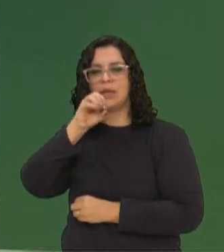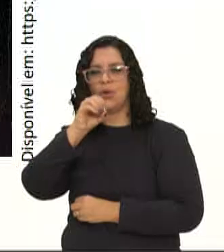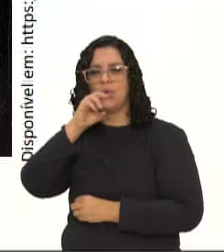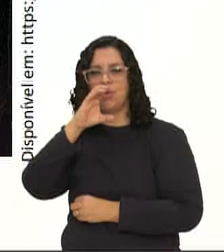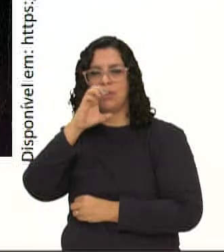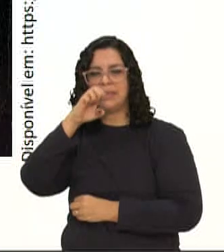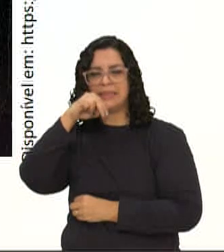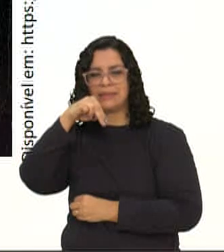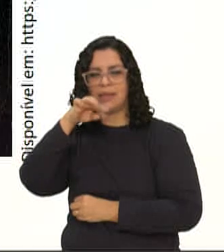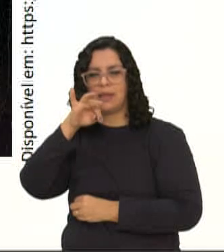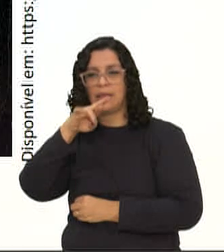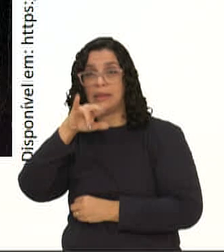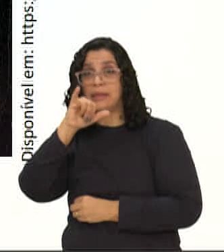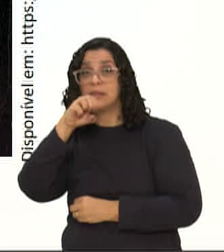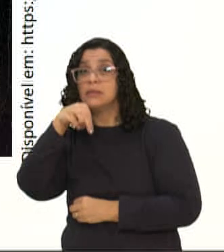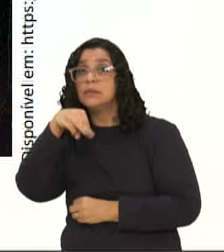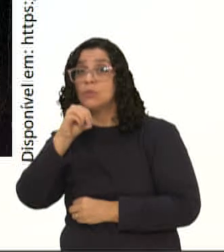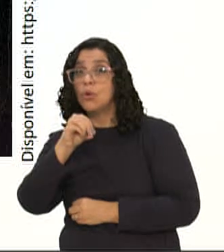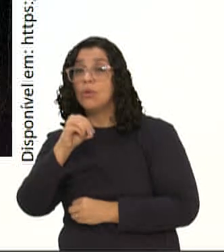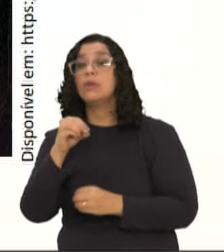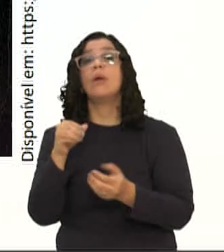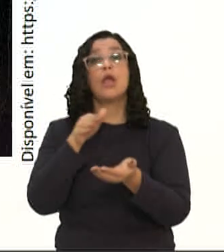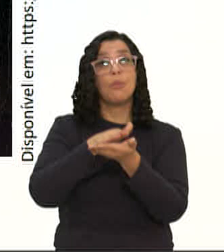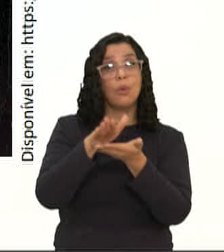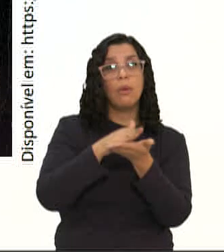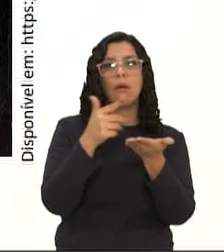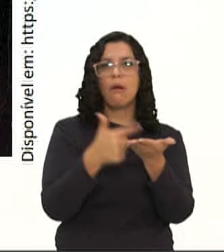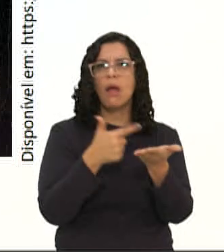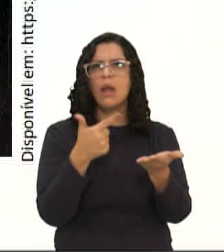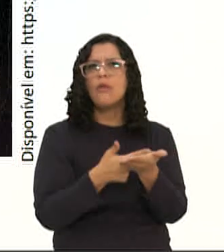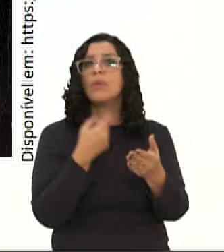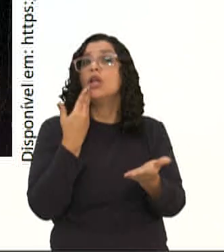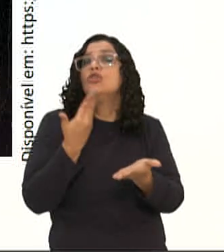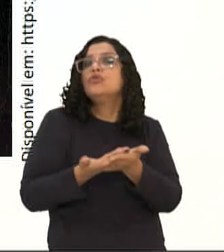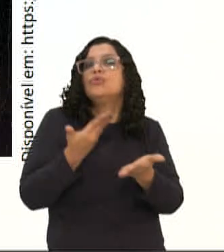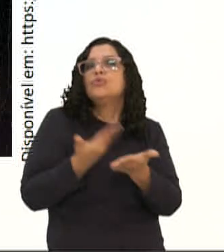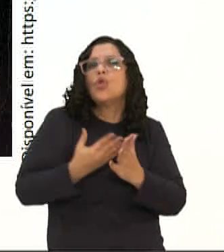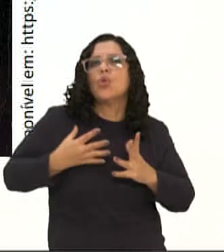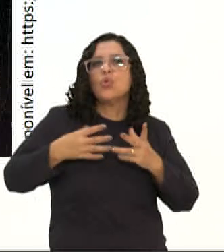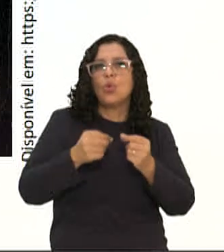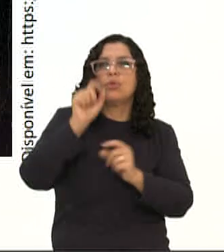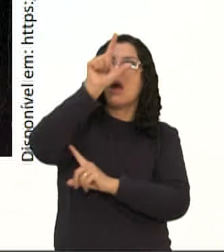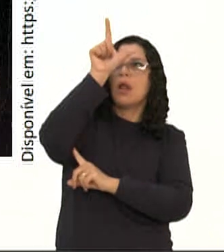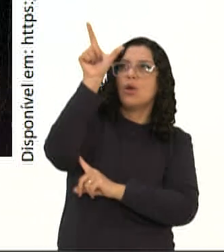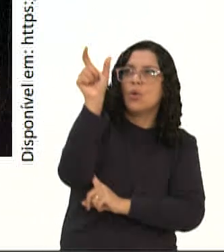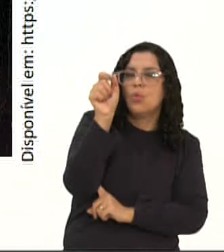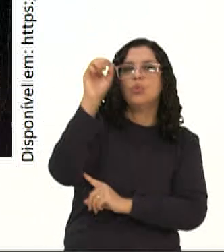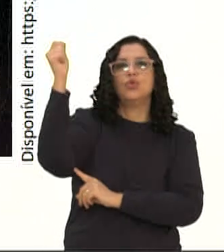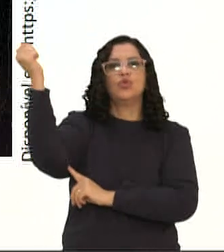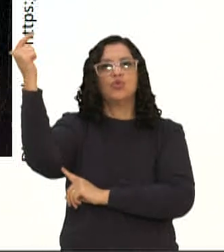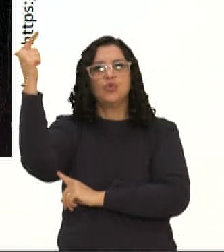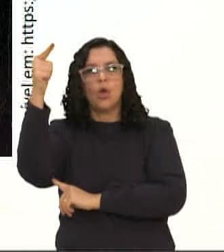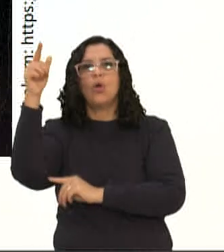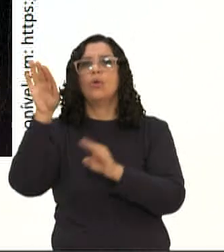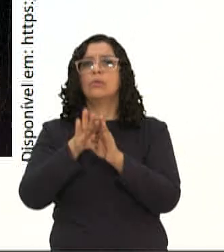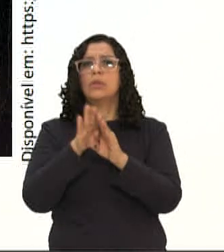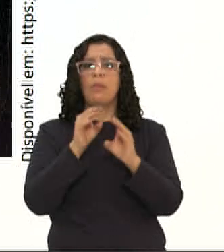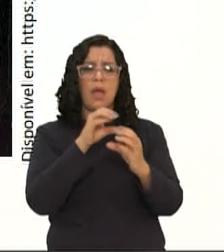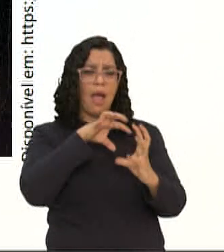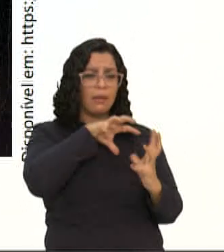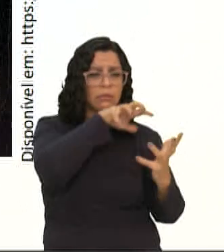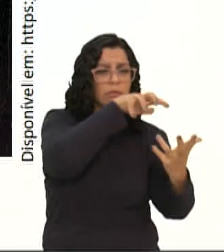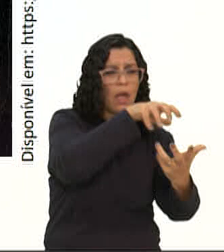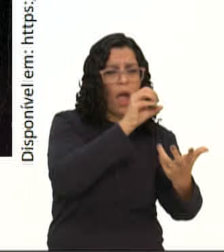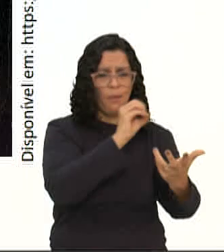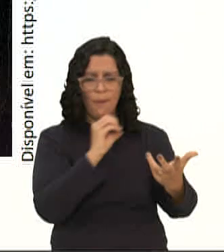Na observação que ele fez de todos os planetas, da Lua, do Sol, da maneira que eles se manifestam,